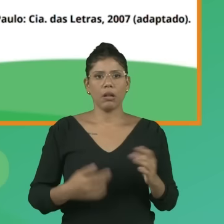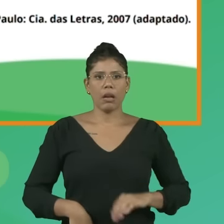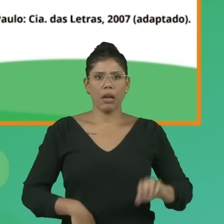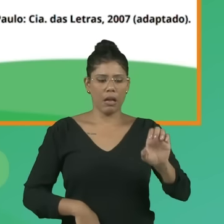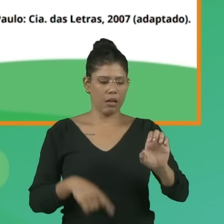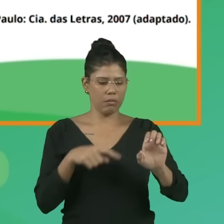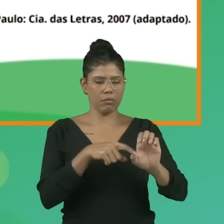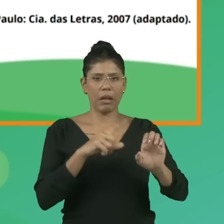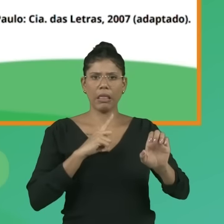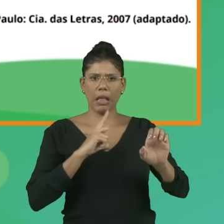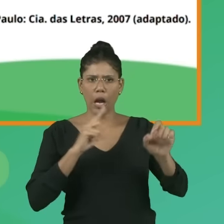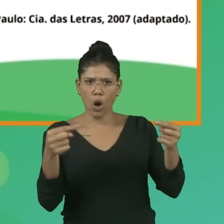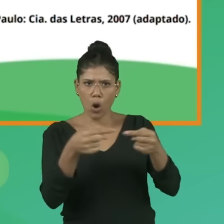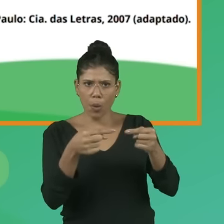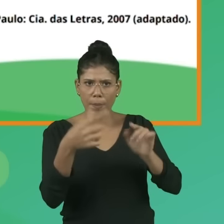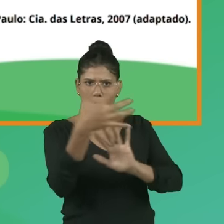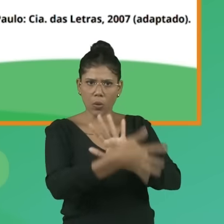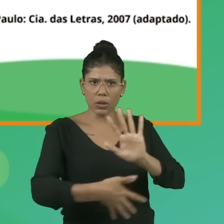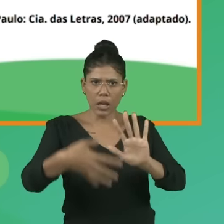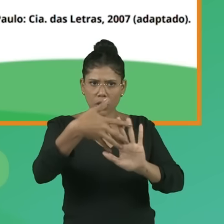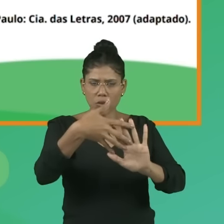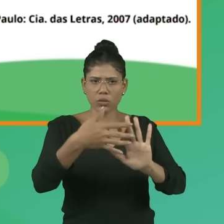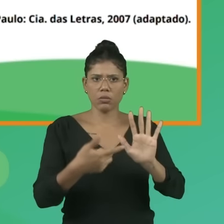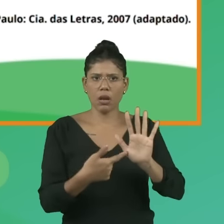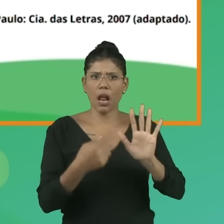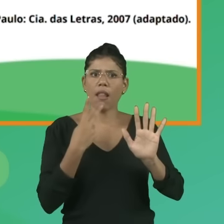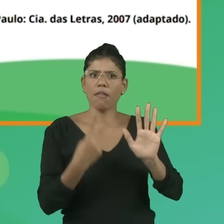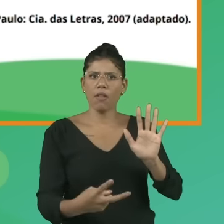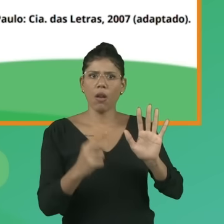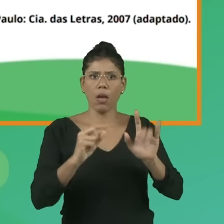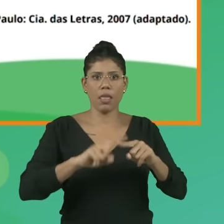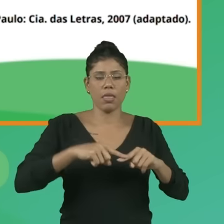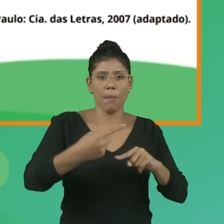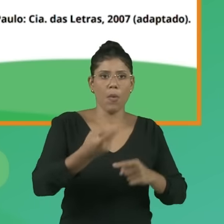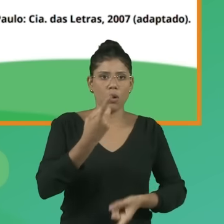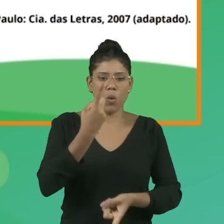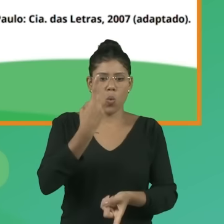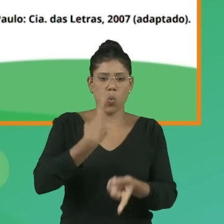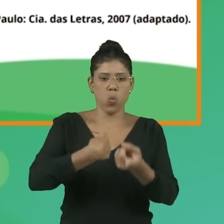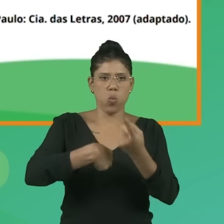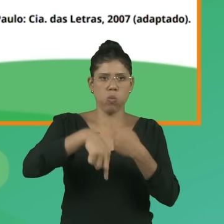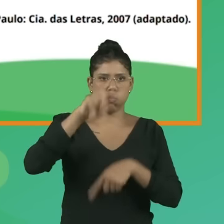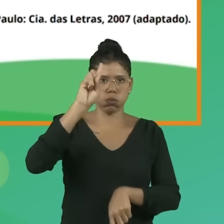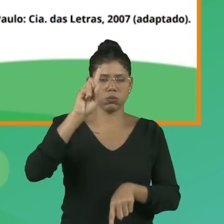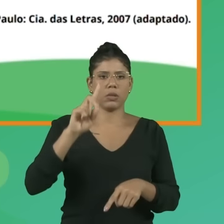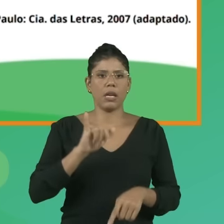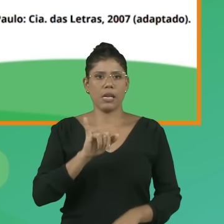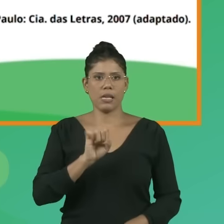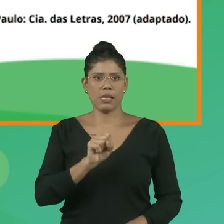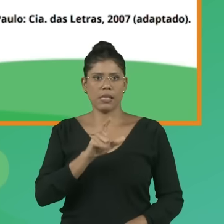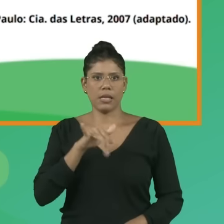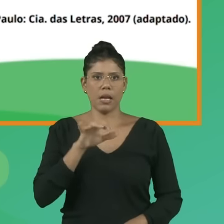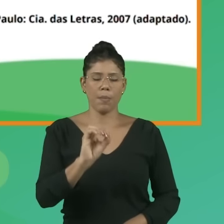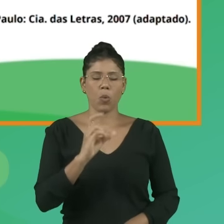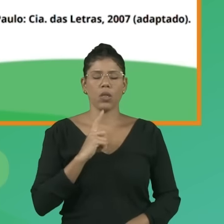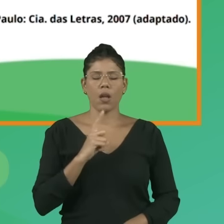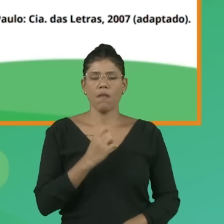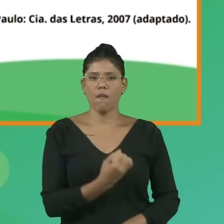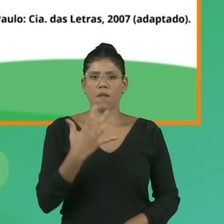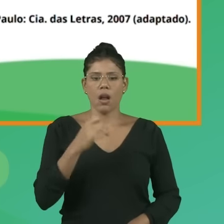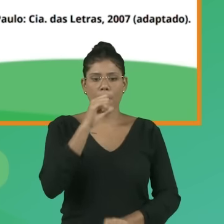Será que a gente encontra isso no quadrinho? Ela fala que depois da revolução islâmica teve várias mudanças